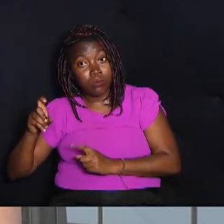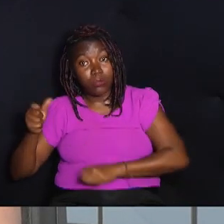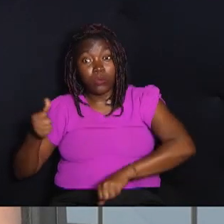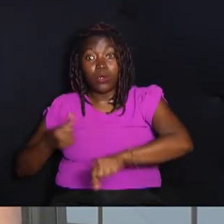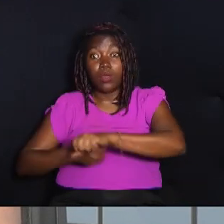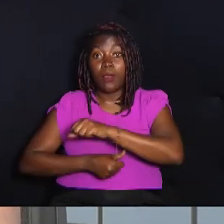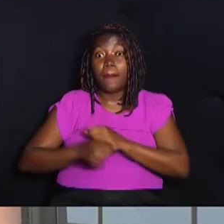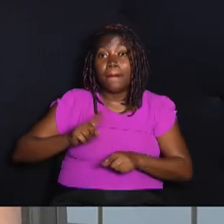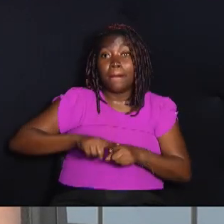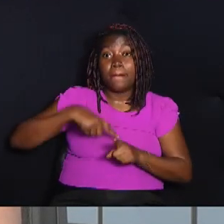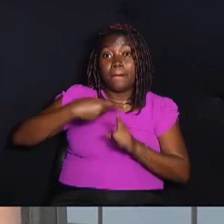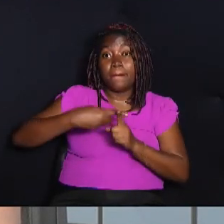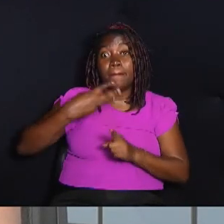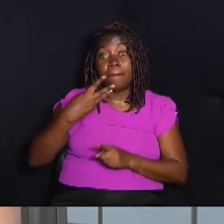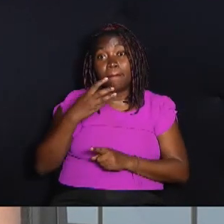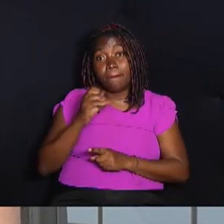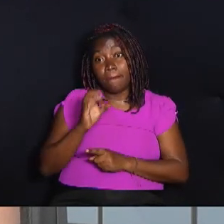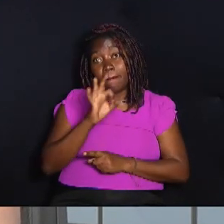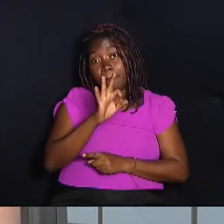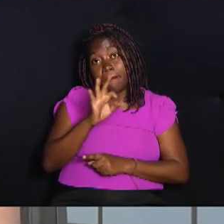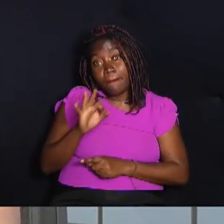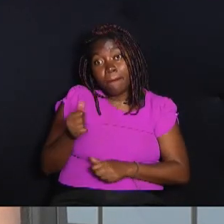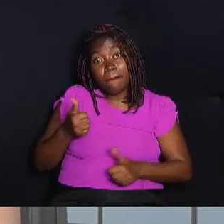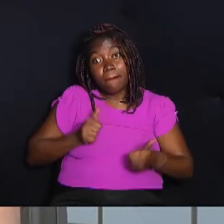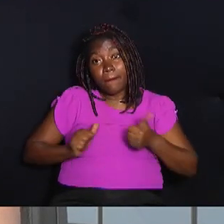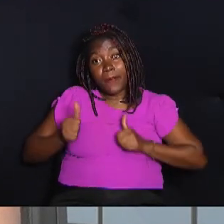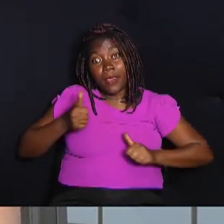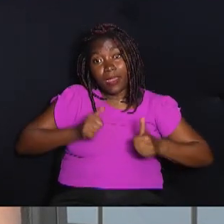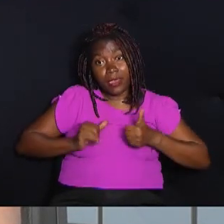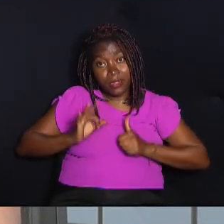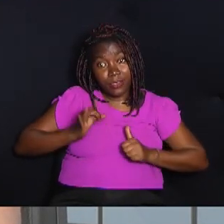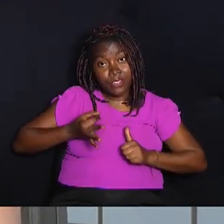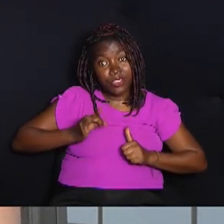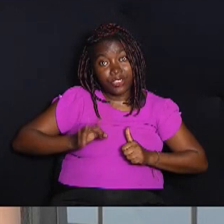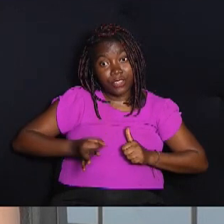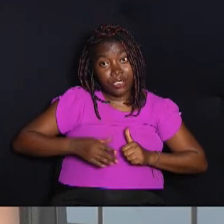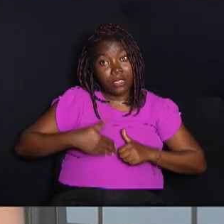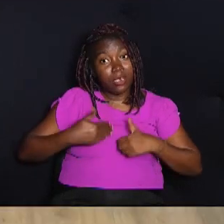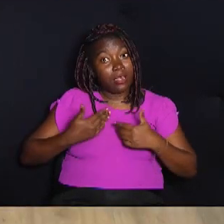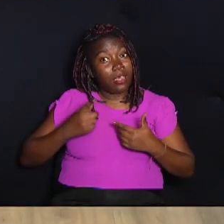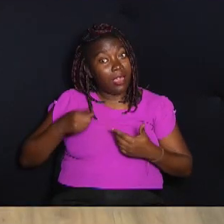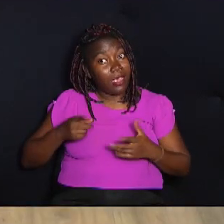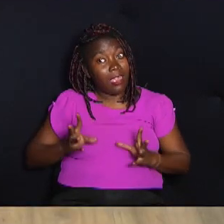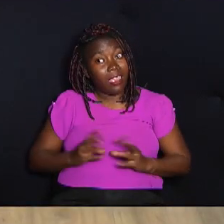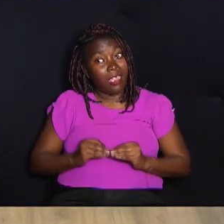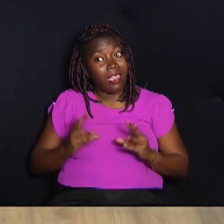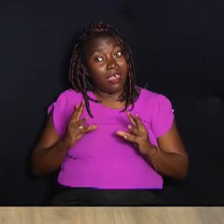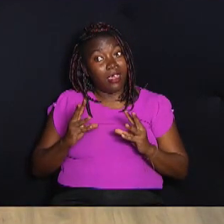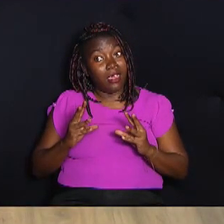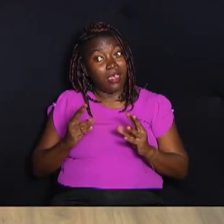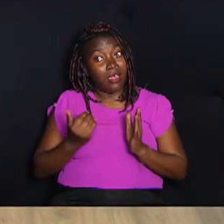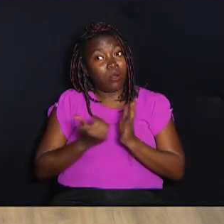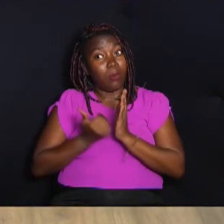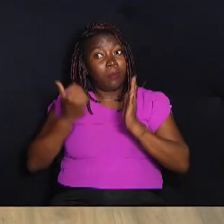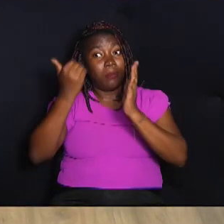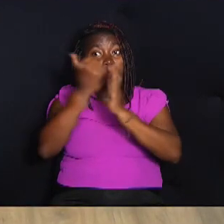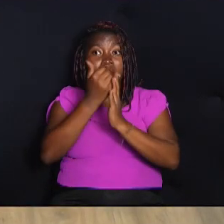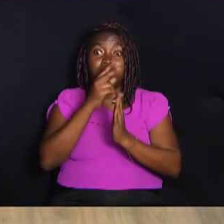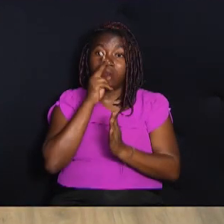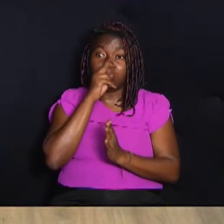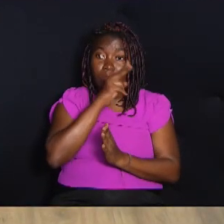mais 30% no índice de ansiedade. Né? E, então, é um acúmulo, é um aumento muito